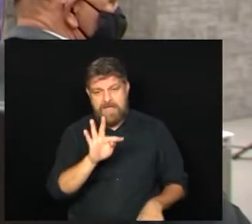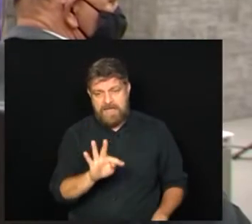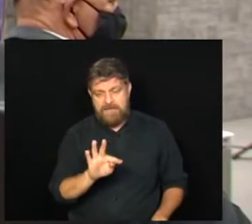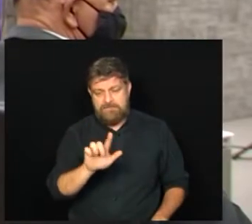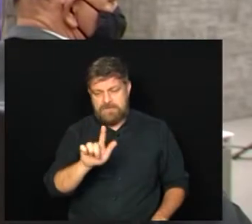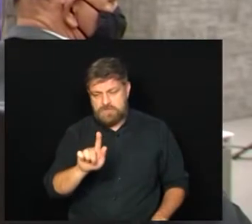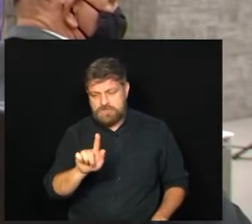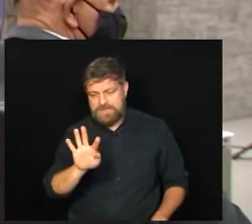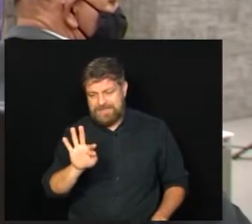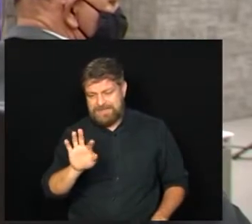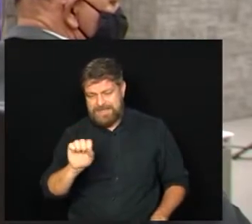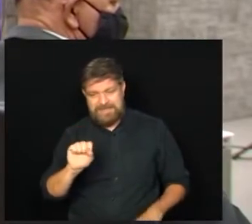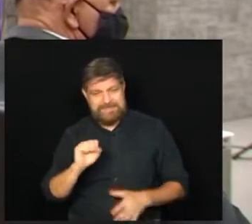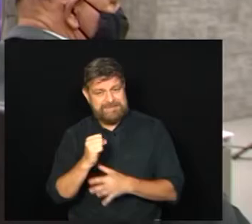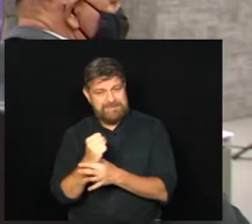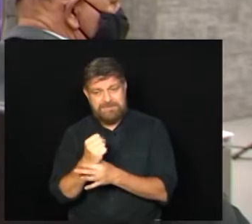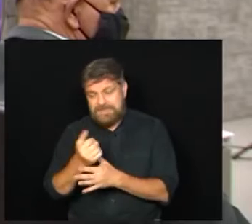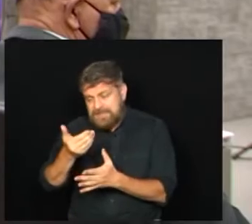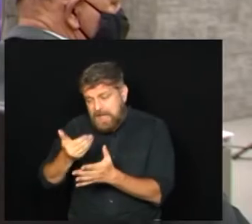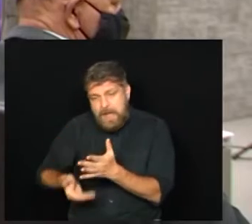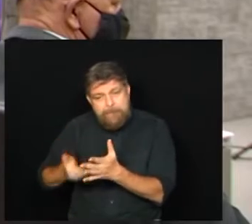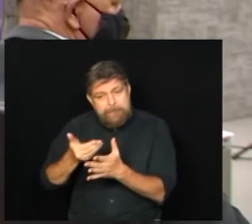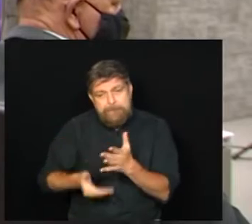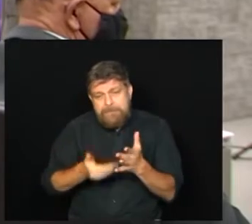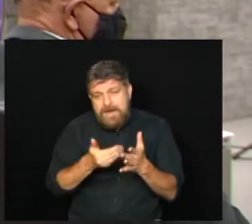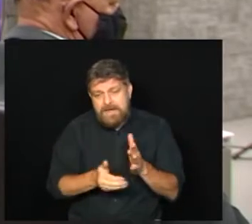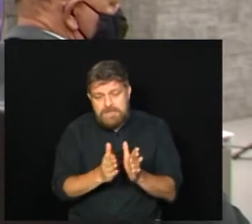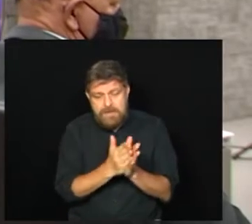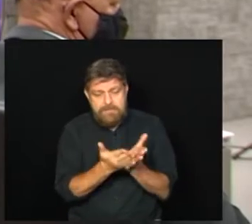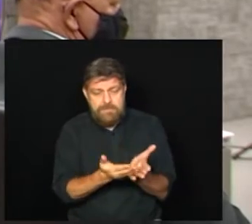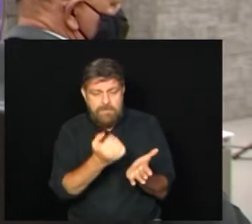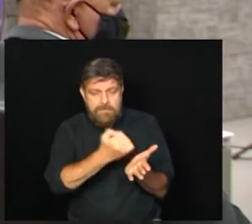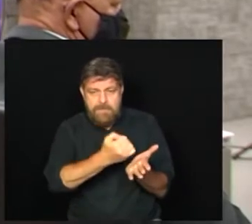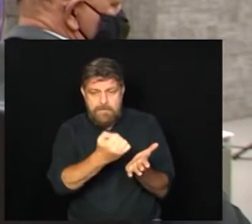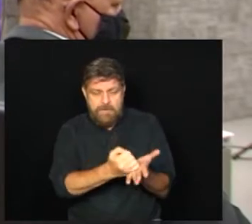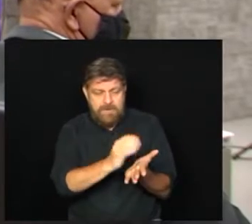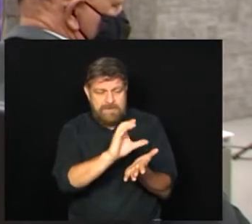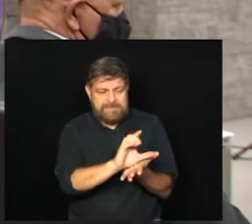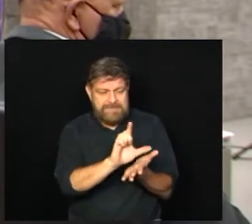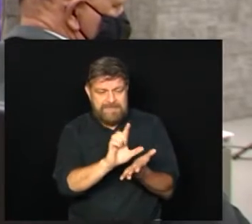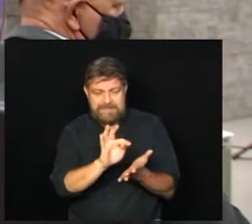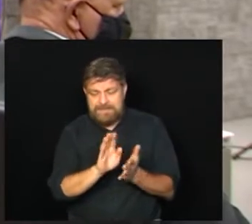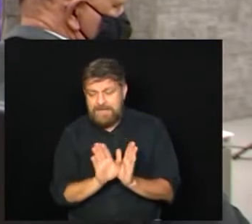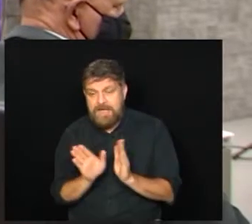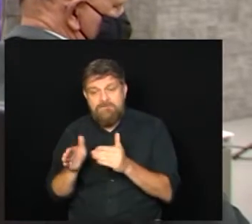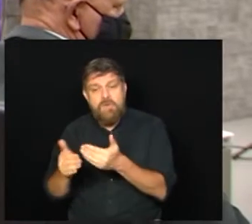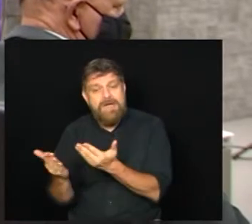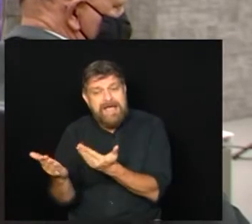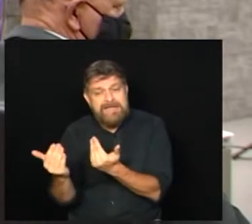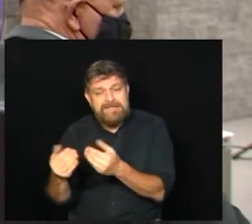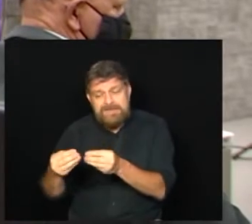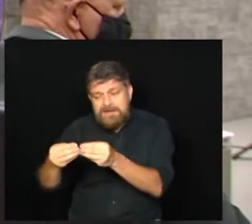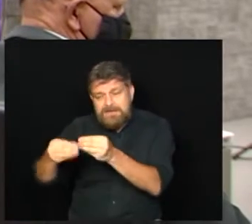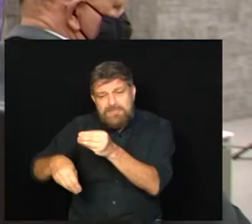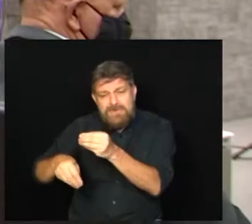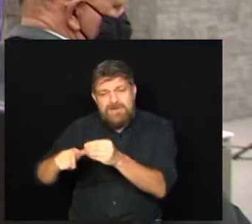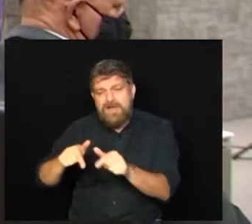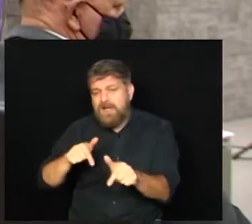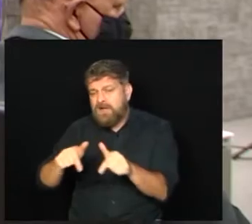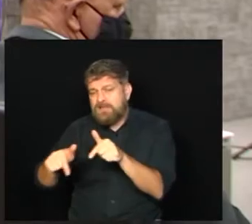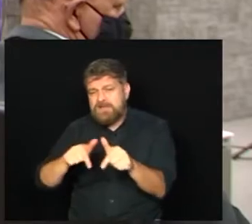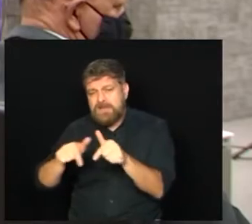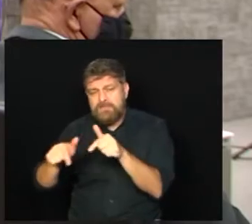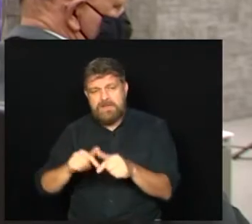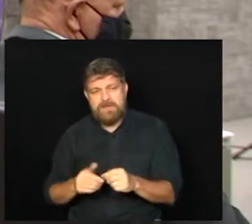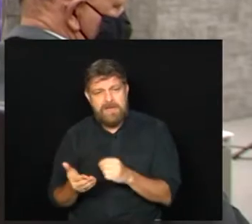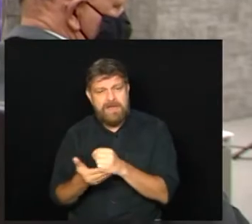FGTS, ele perde todos os direitos que são assegurados pela CLT. E quando a gente pensa na juventude, isso precariza demais os serviços.